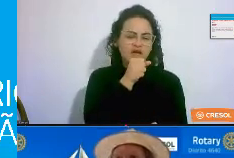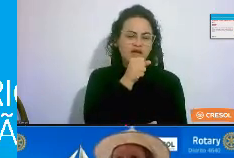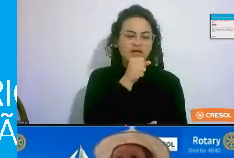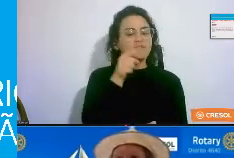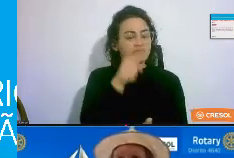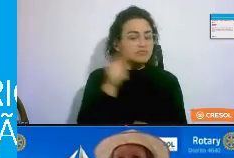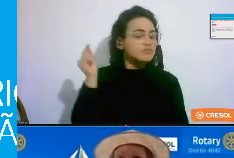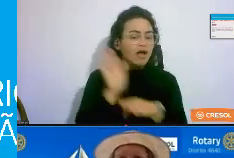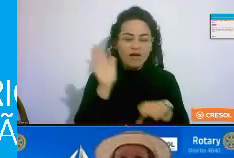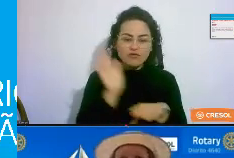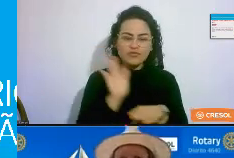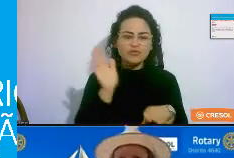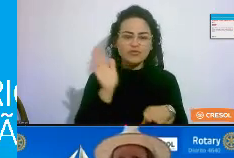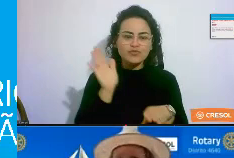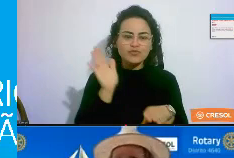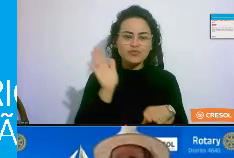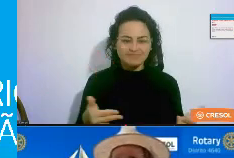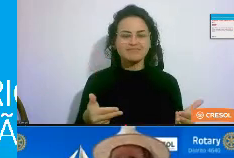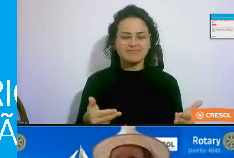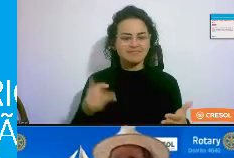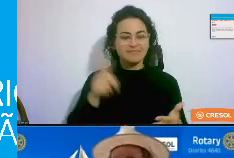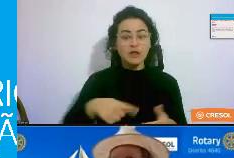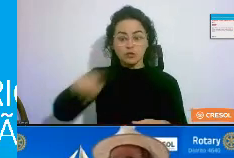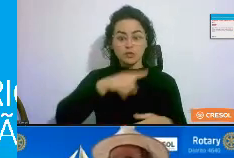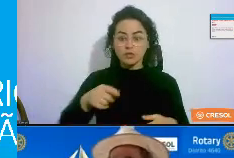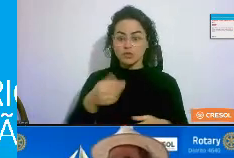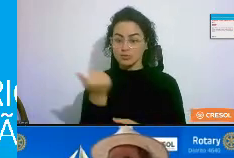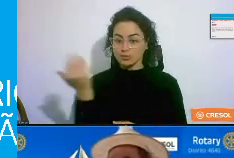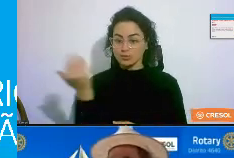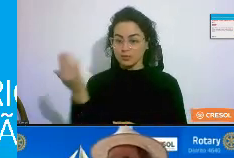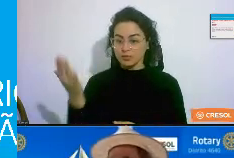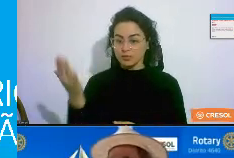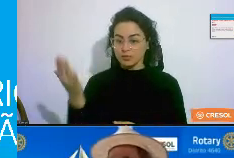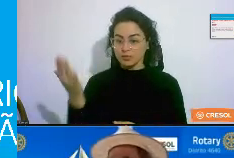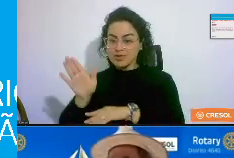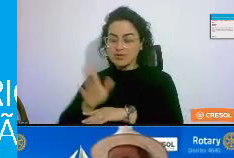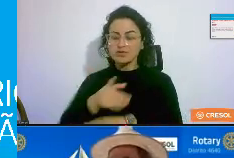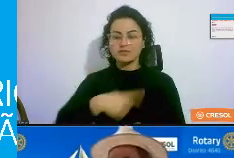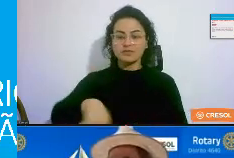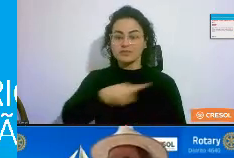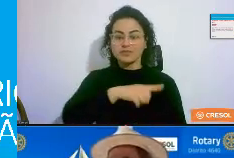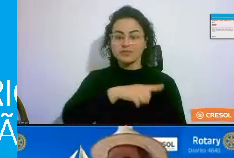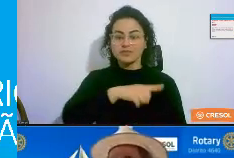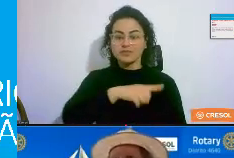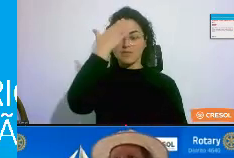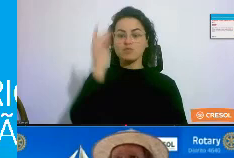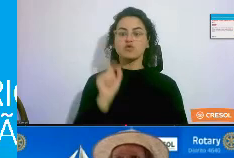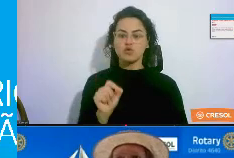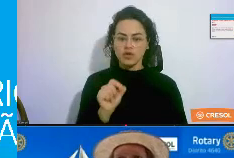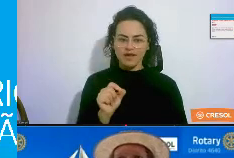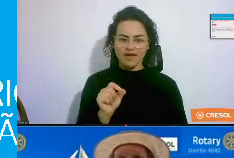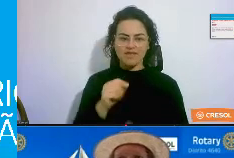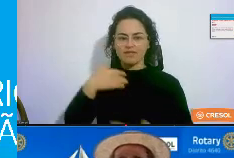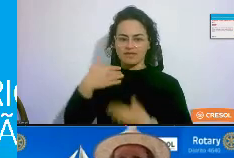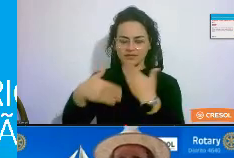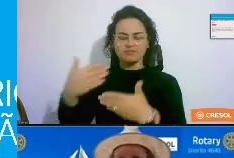próximo, você sabe que, pela lei, tá certo? Lei da natureza, você, tudo que